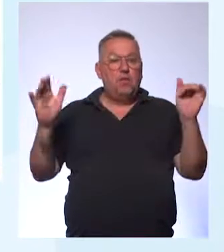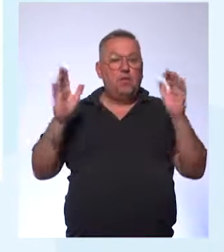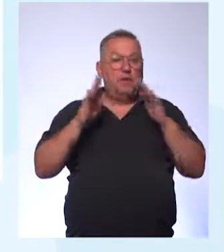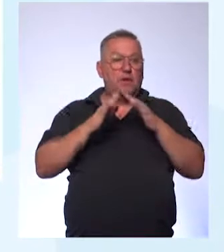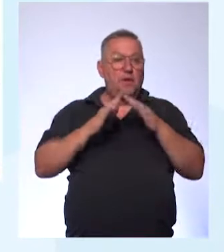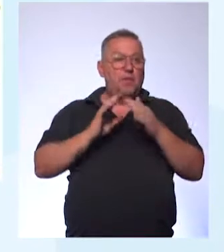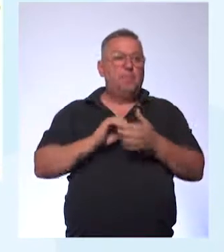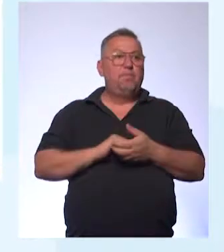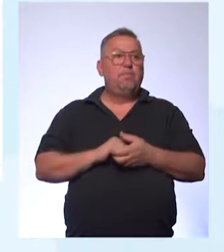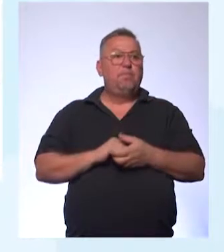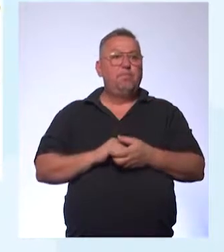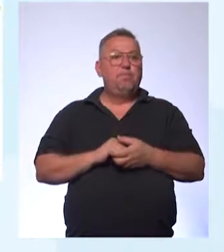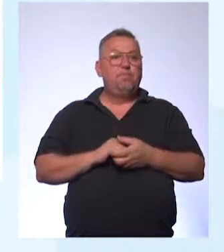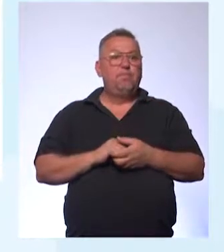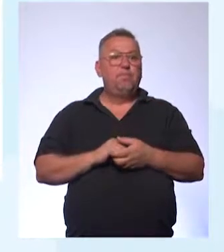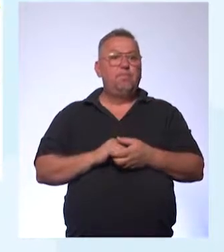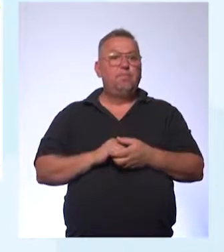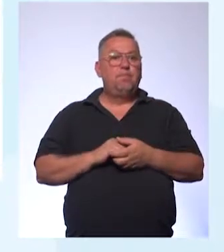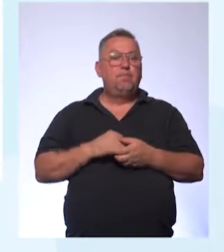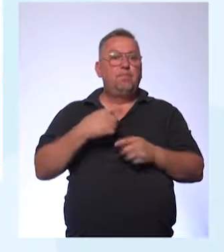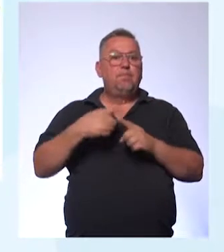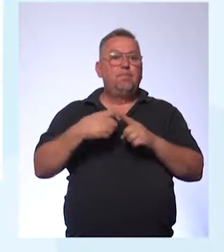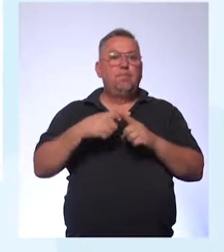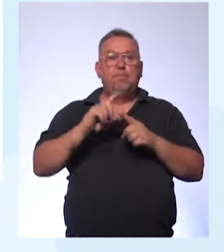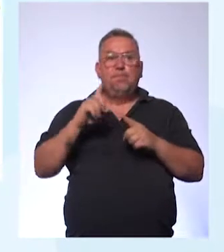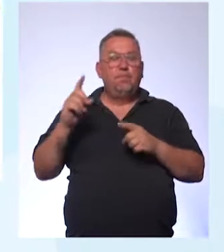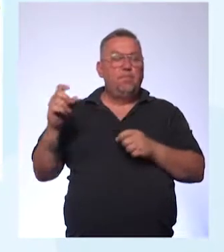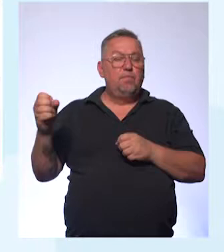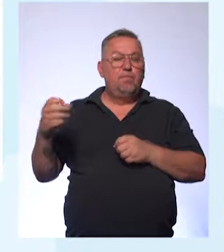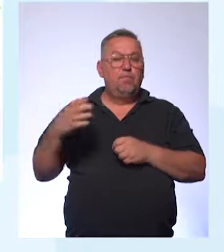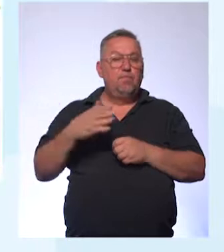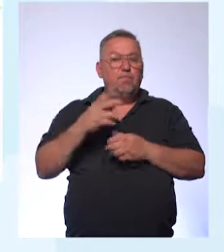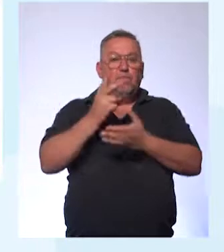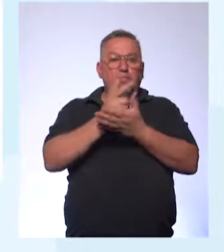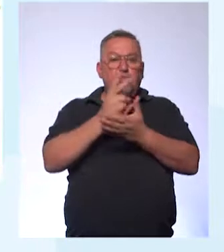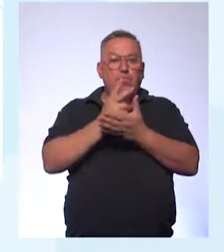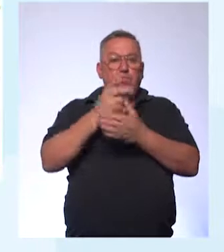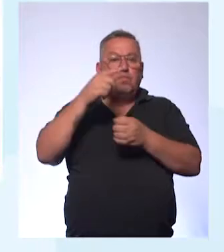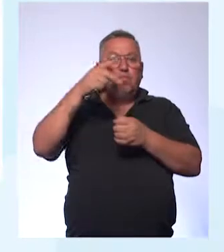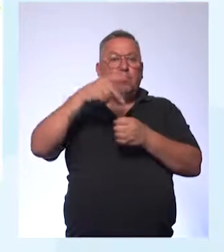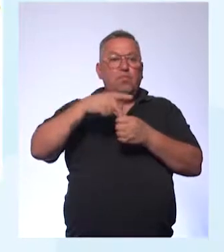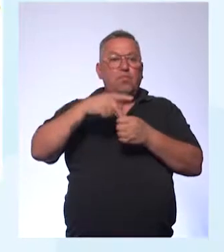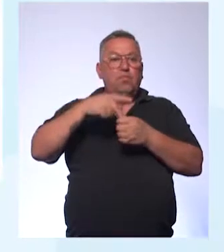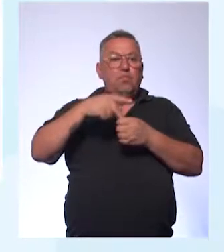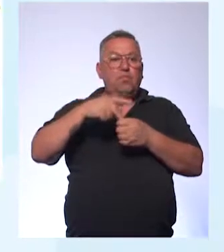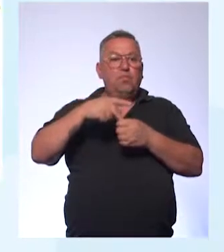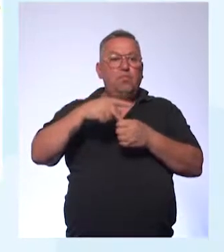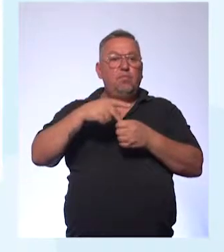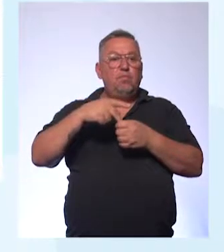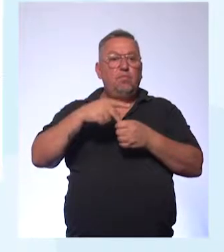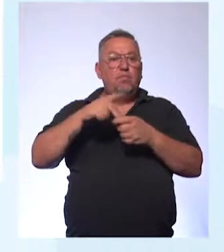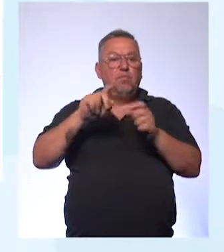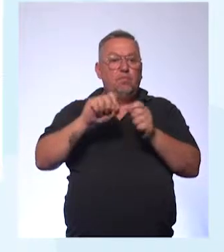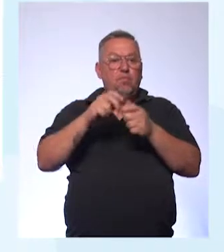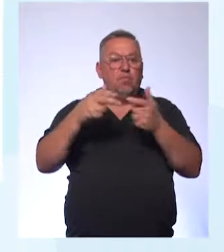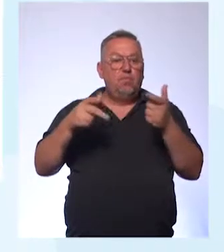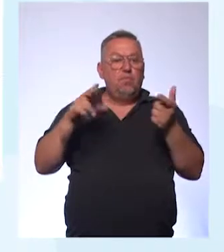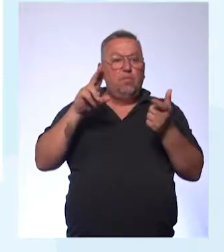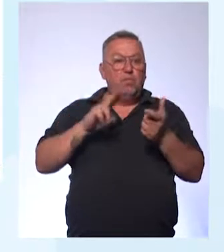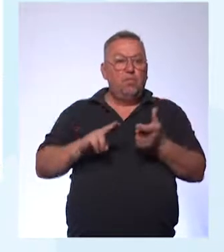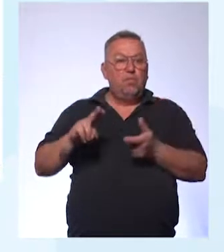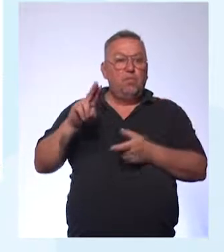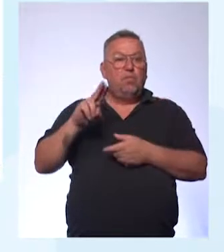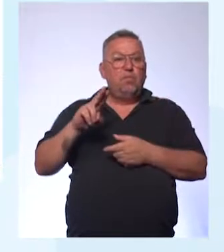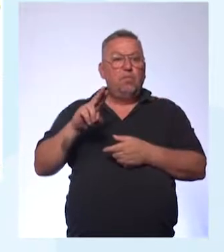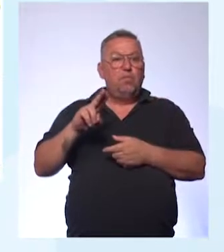da usina nuclear. Por que que ela não é renovável? Pelo mesmo motivo do petróleo. Tá? Os produtos aí,